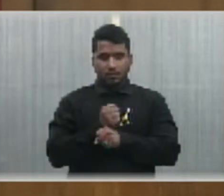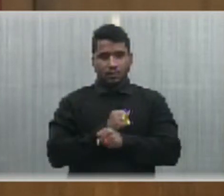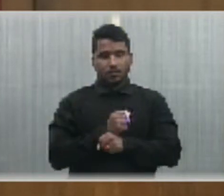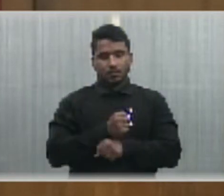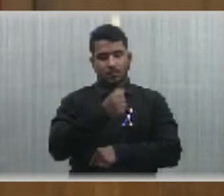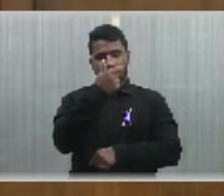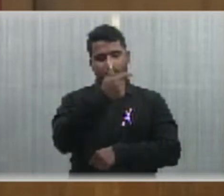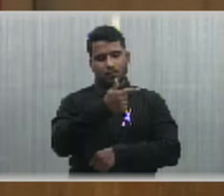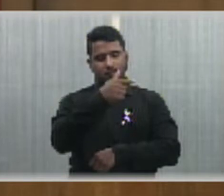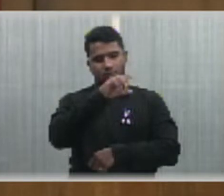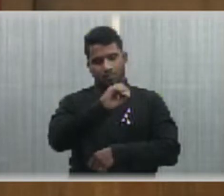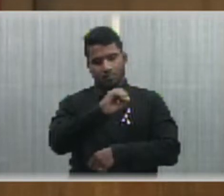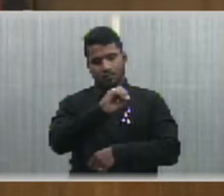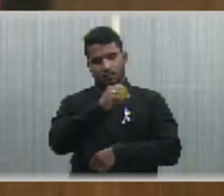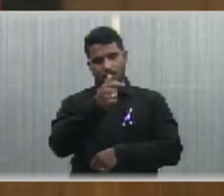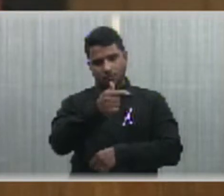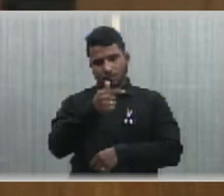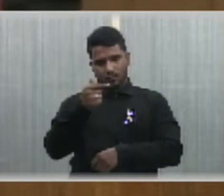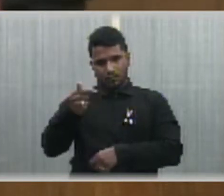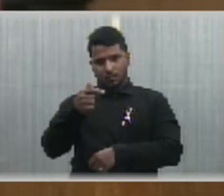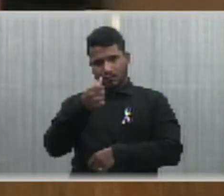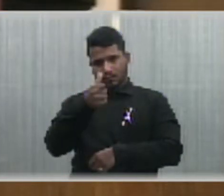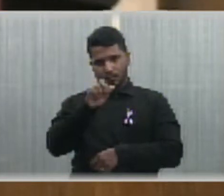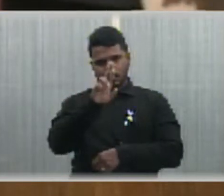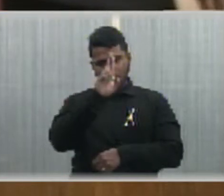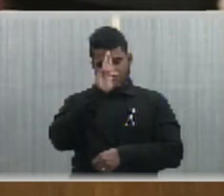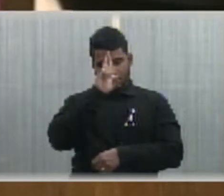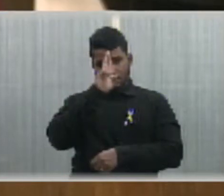de 2022, às